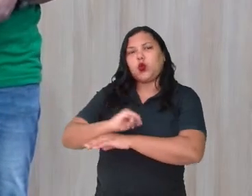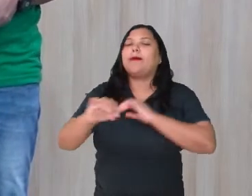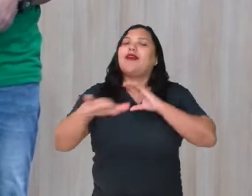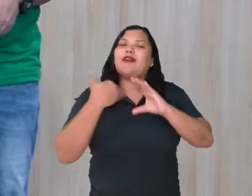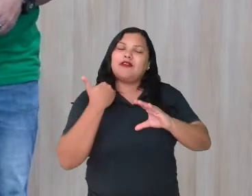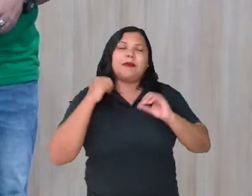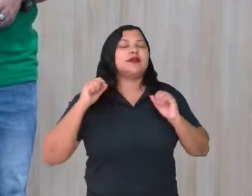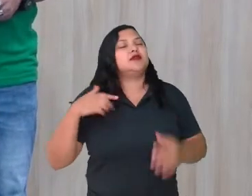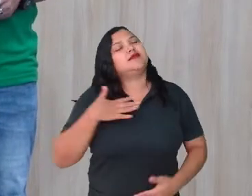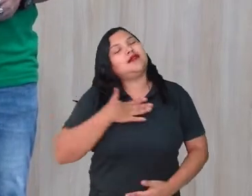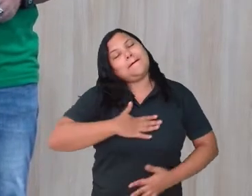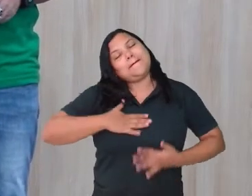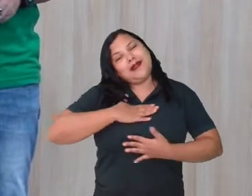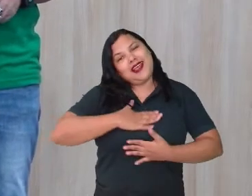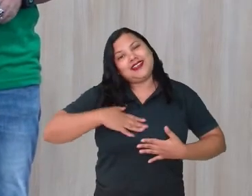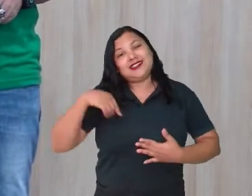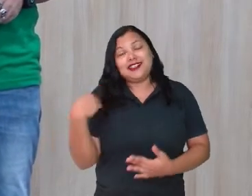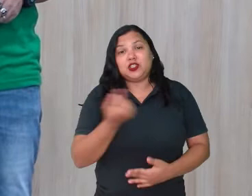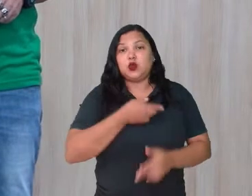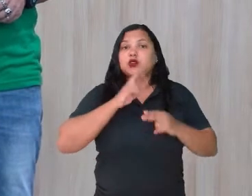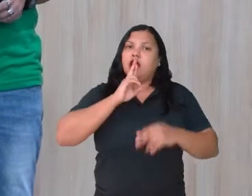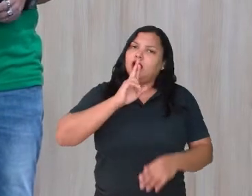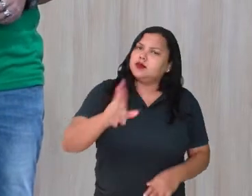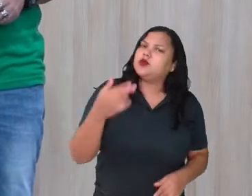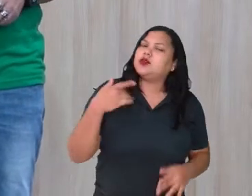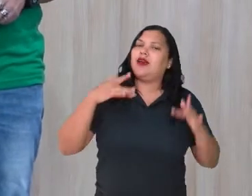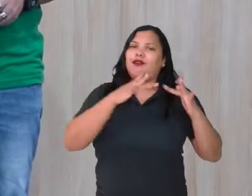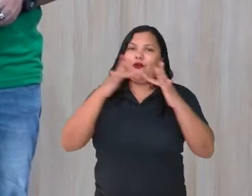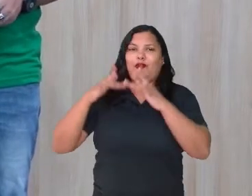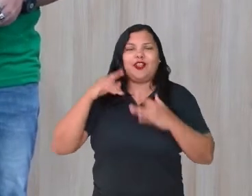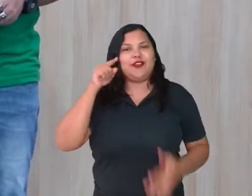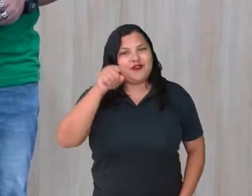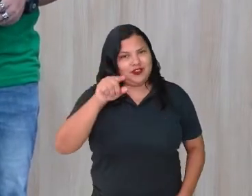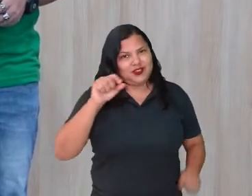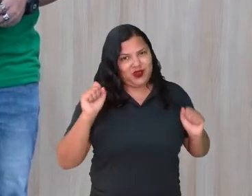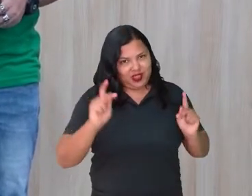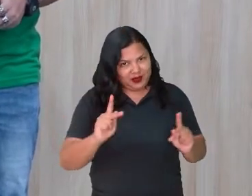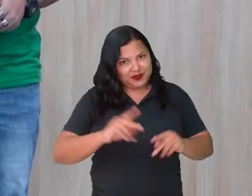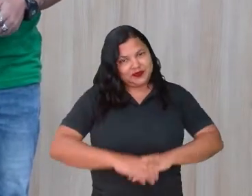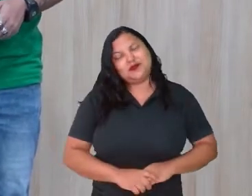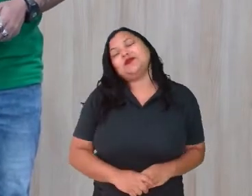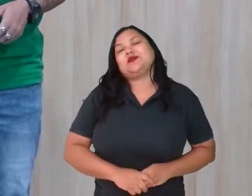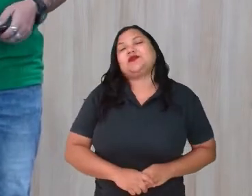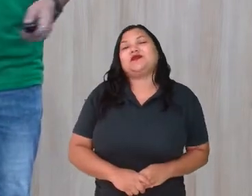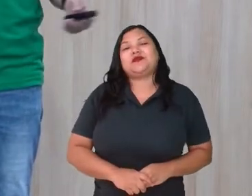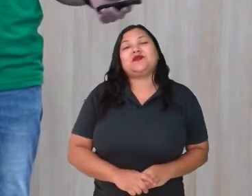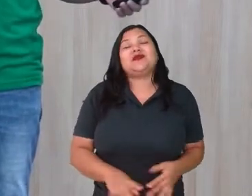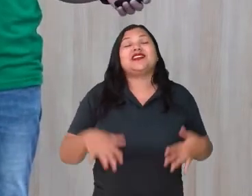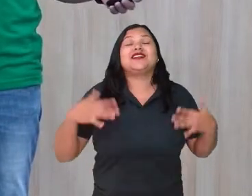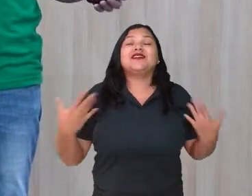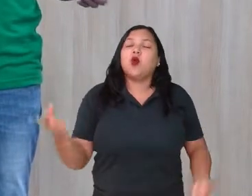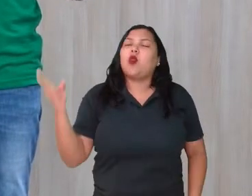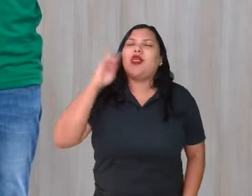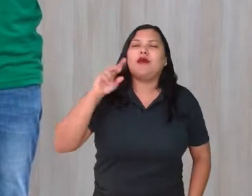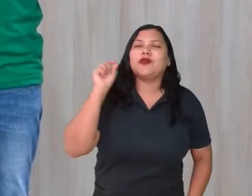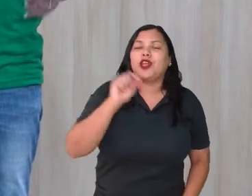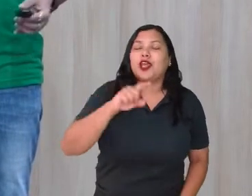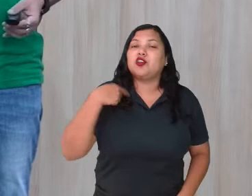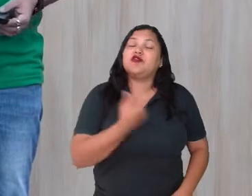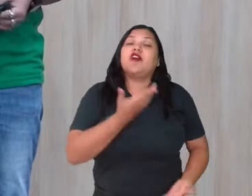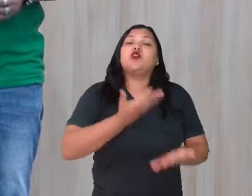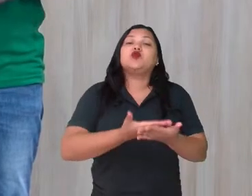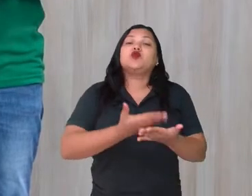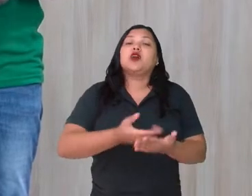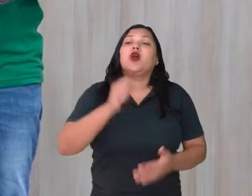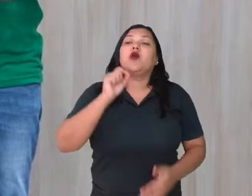será um prazer responder, entrar em contato com você através desses canais, tá certo? Então lembrando que a gente vai trabalhar hoje